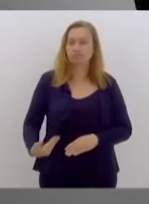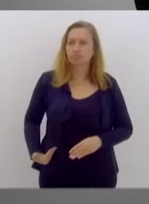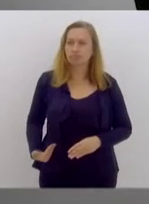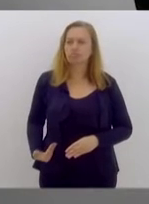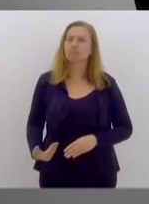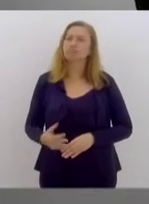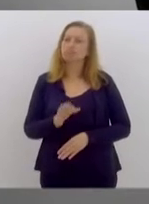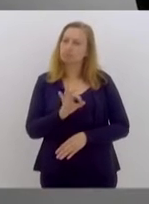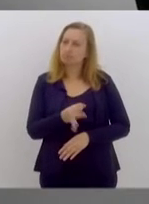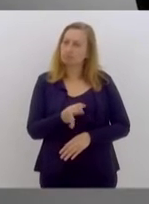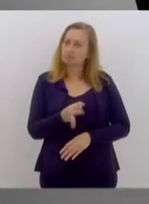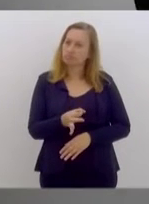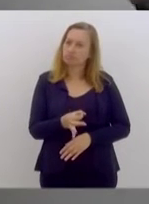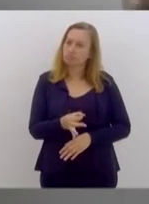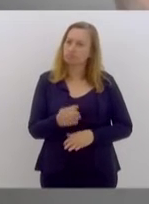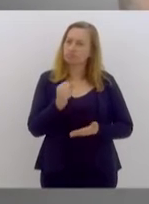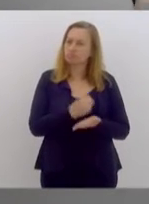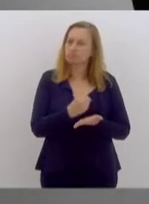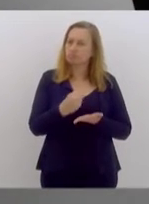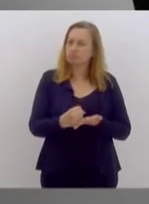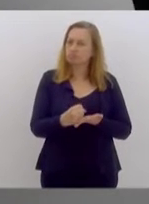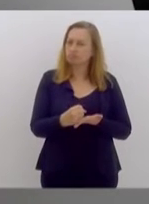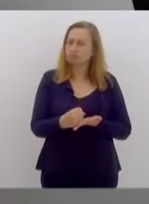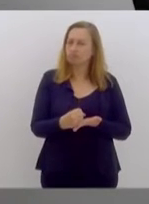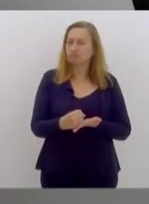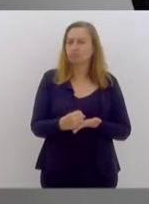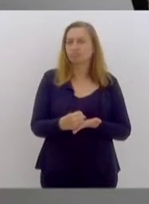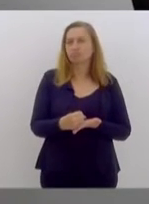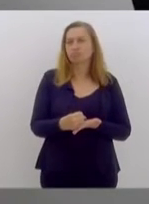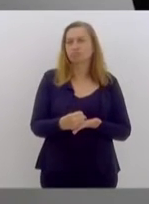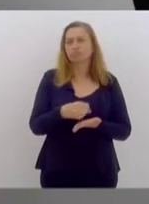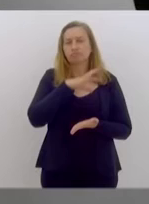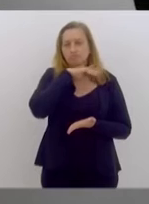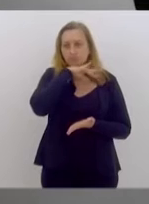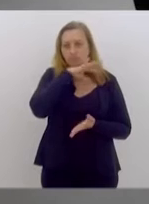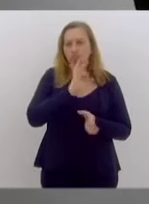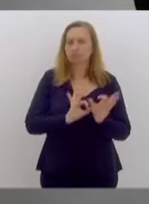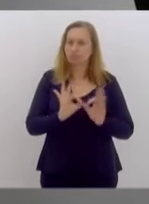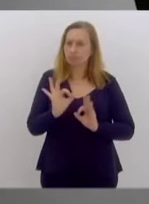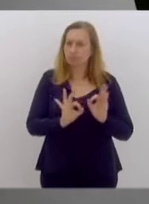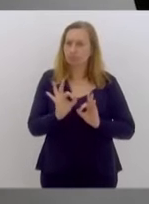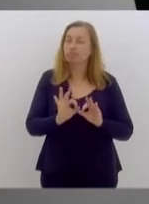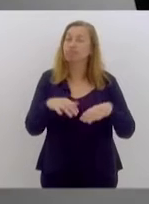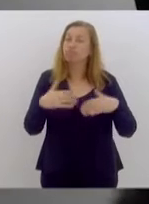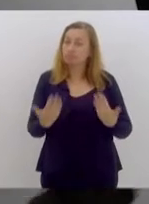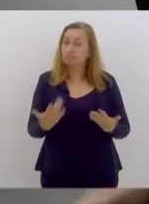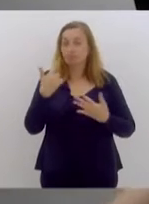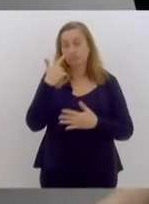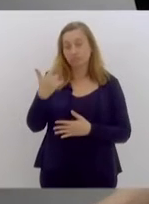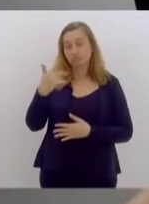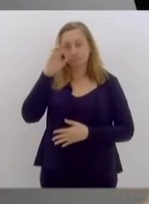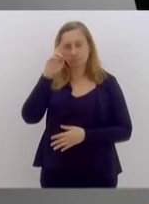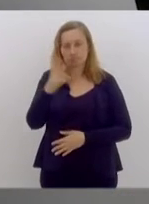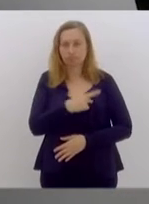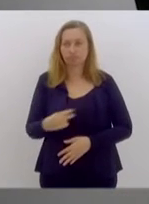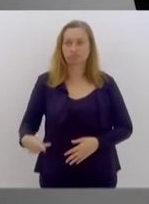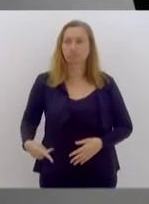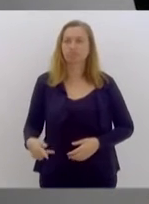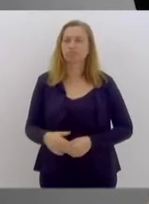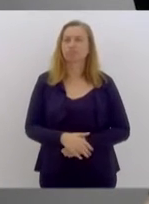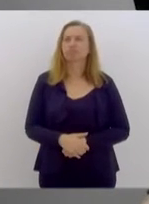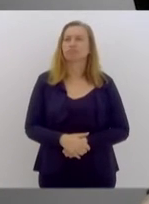sistemáticamente Diz que esse contrato tá mal elaborado Então veja senhora Presidente